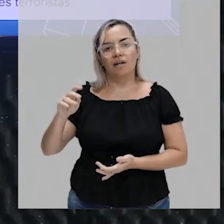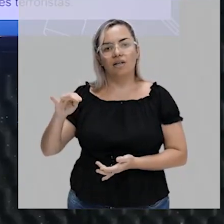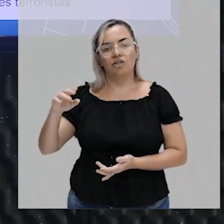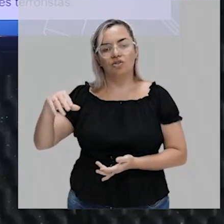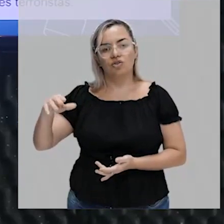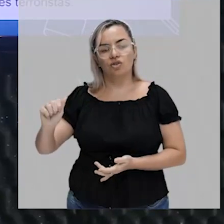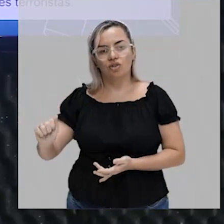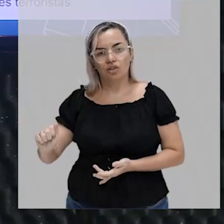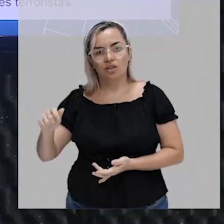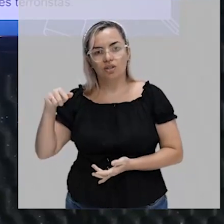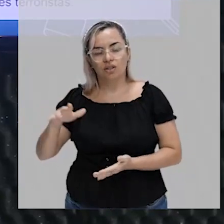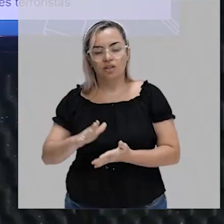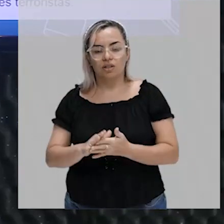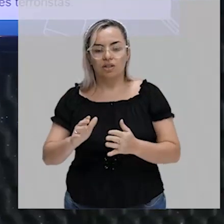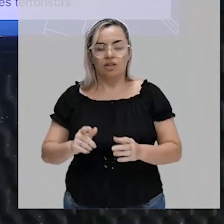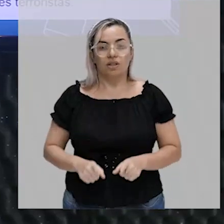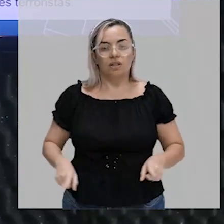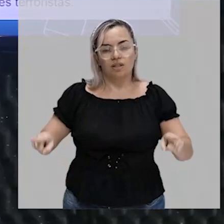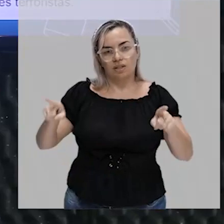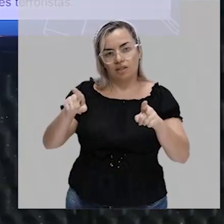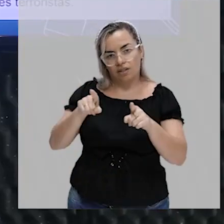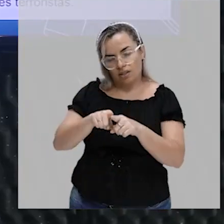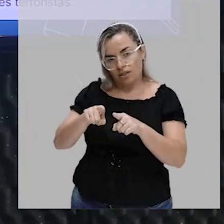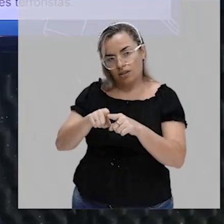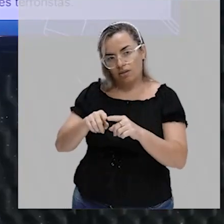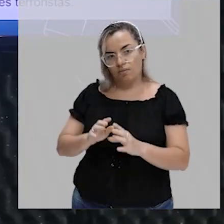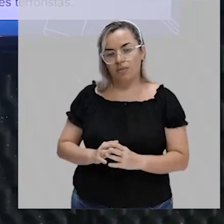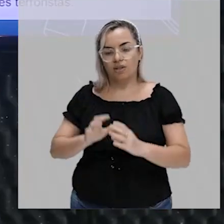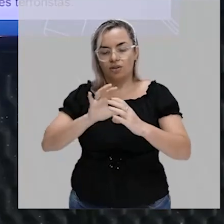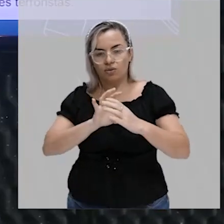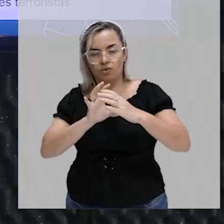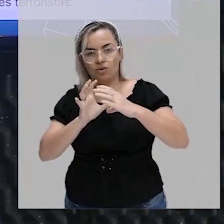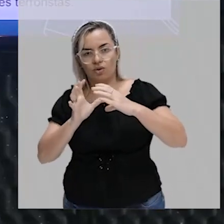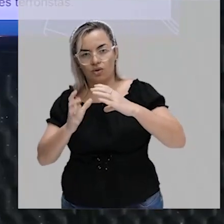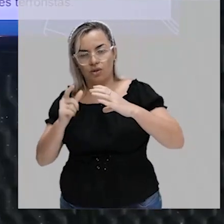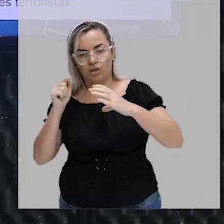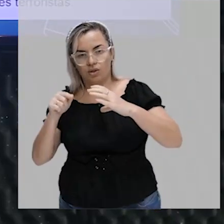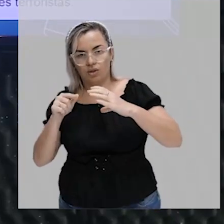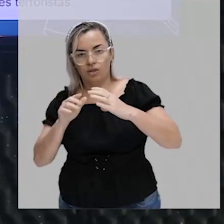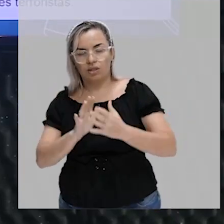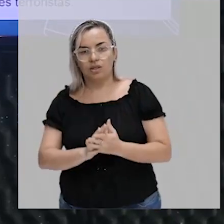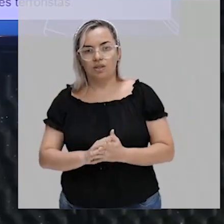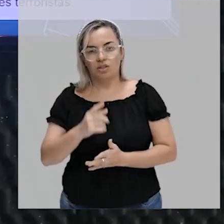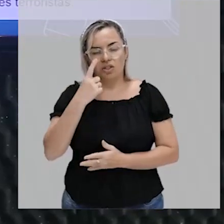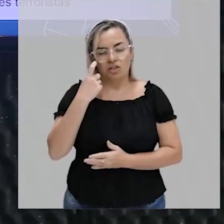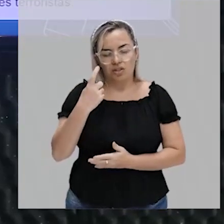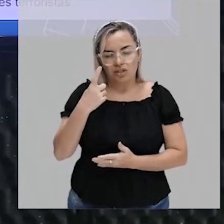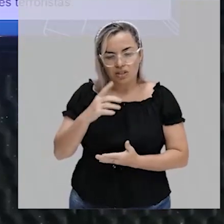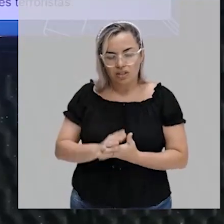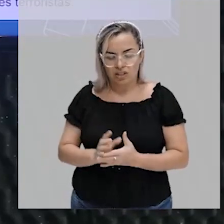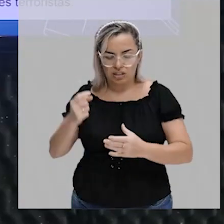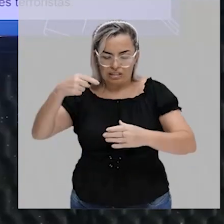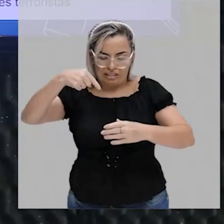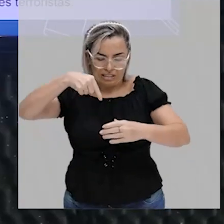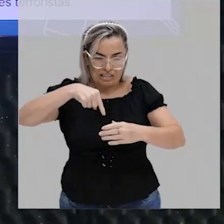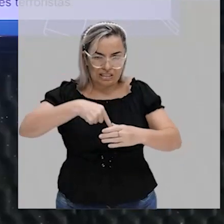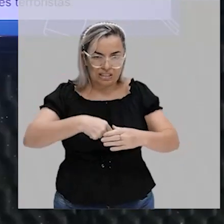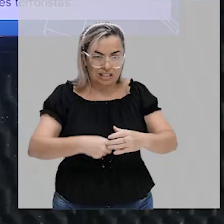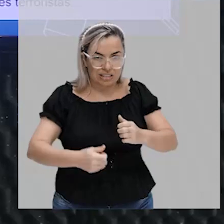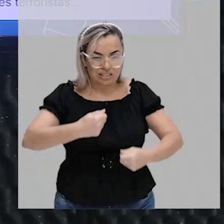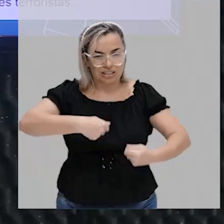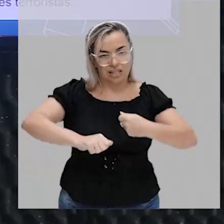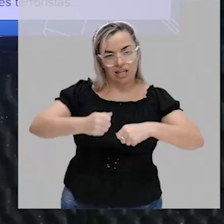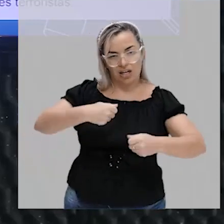certo? Por quê, Marcos? Por questões de interesse econômico, principalmente acerca do petróleo. Mas isso, galera, vai gerar